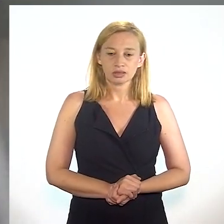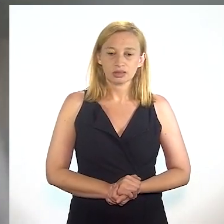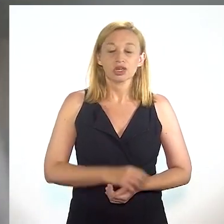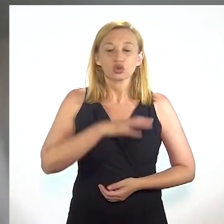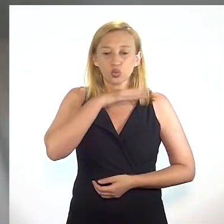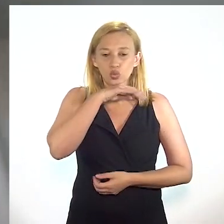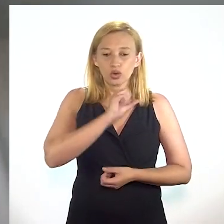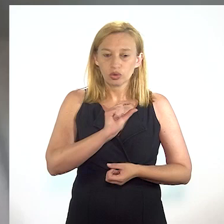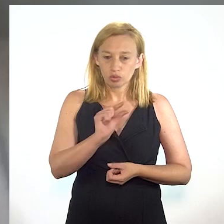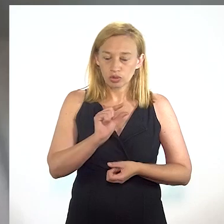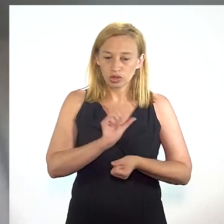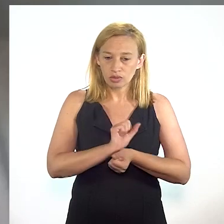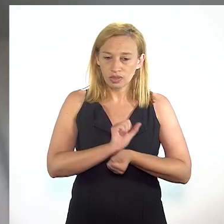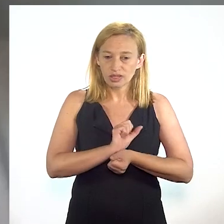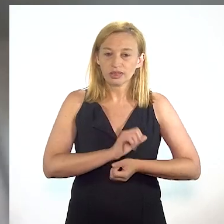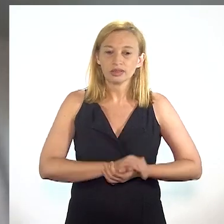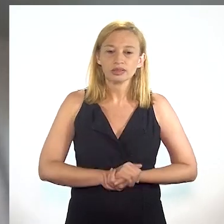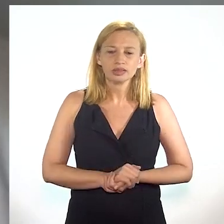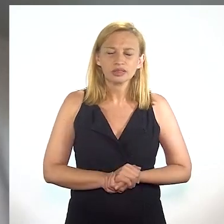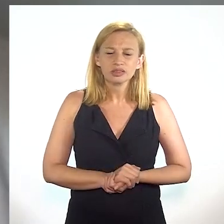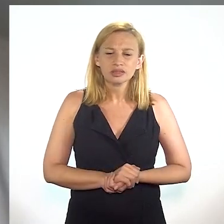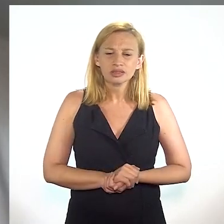Carvalho,